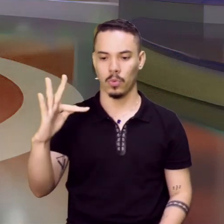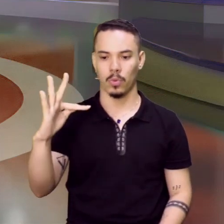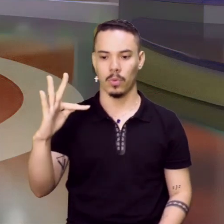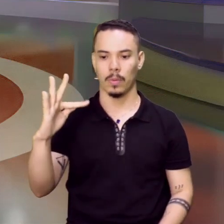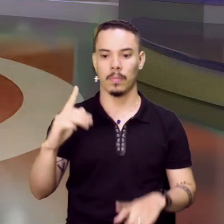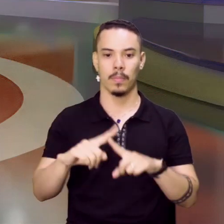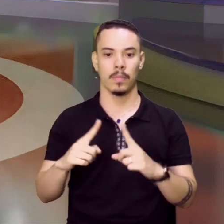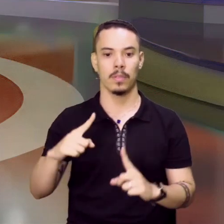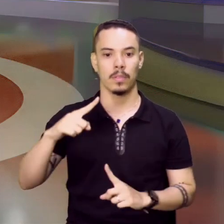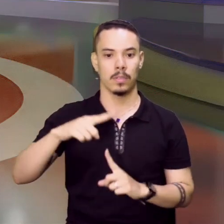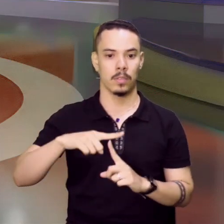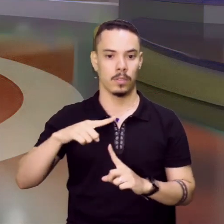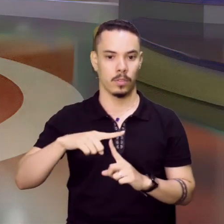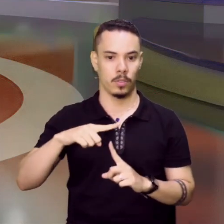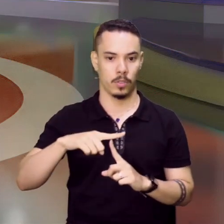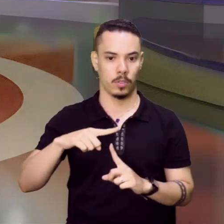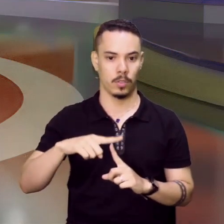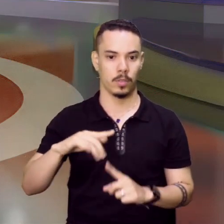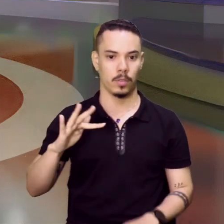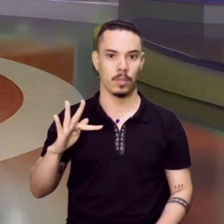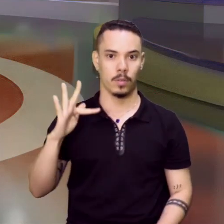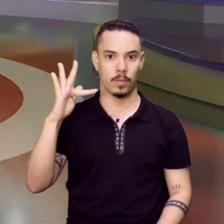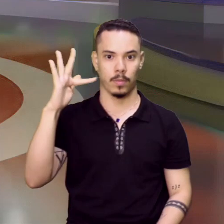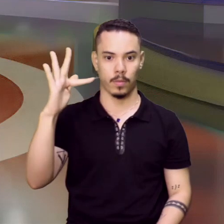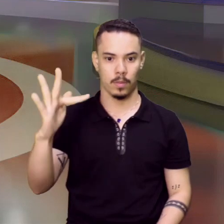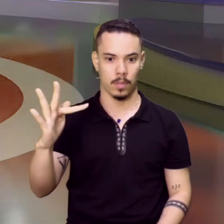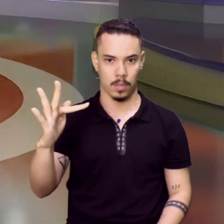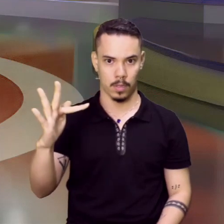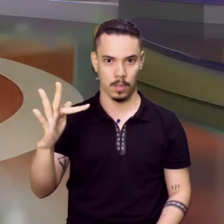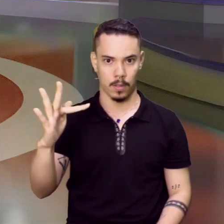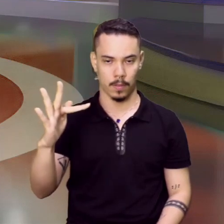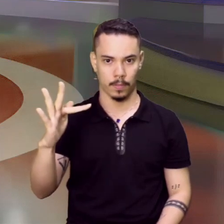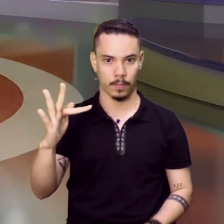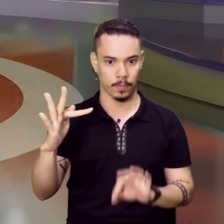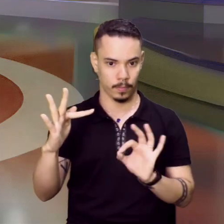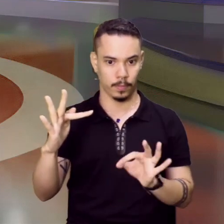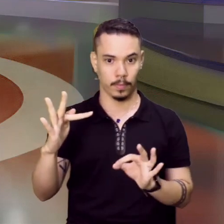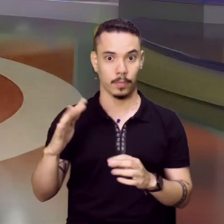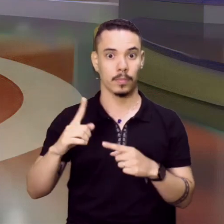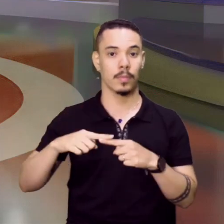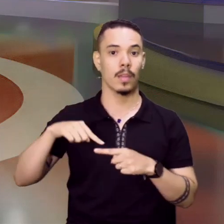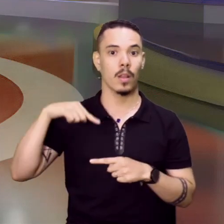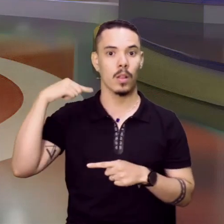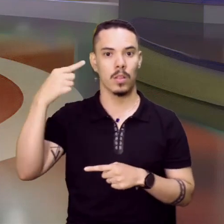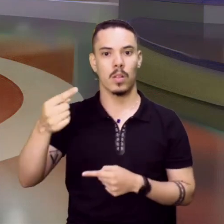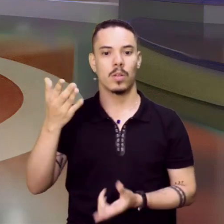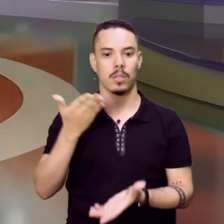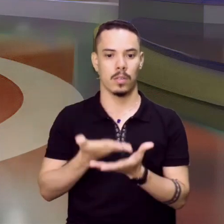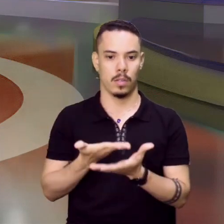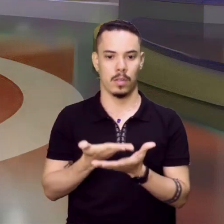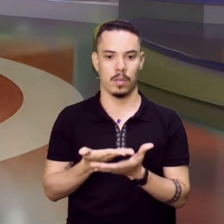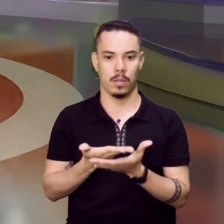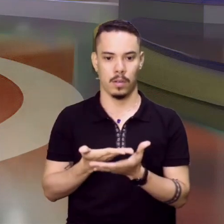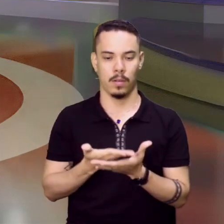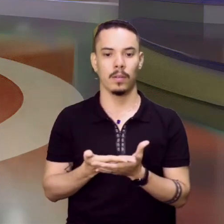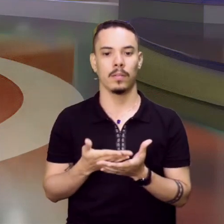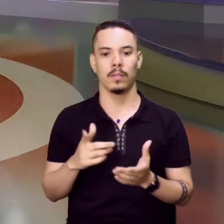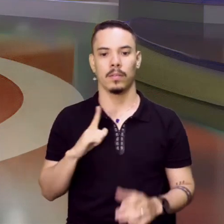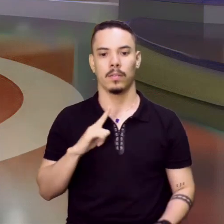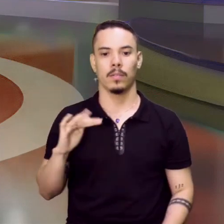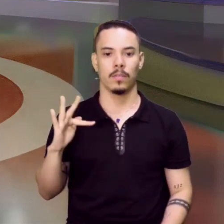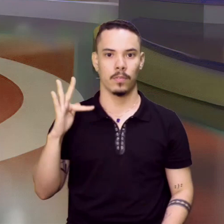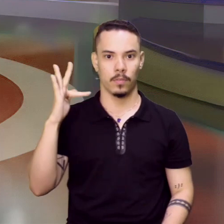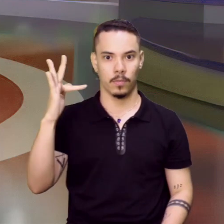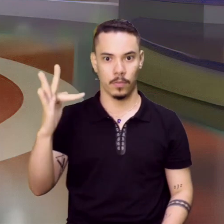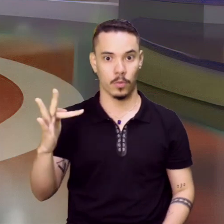é um tipo de futuro com Will Na próxima aula Vamos aprender futuro com